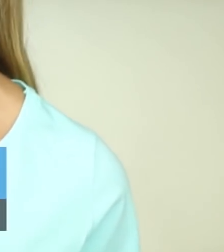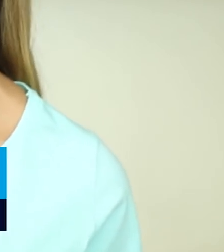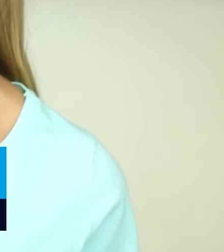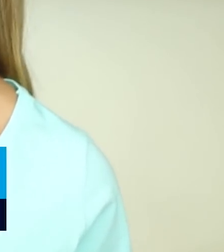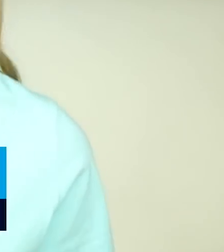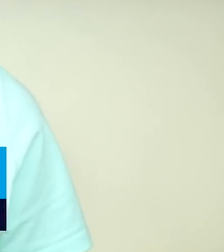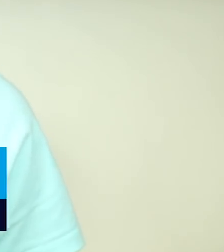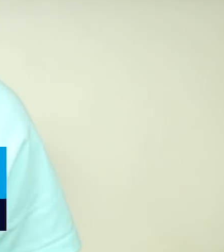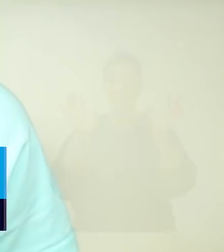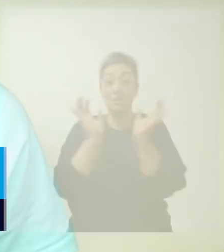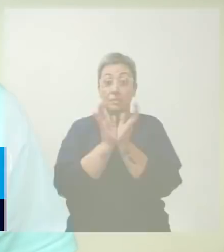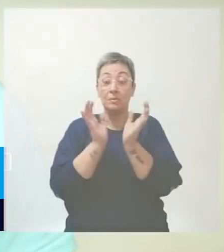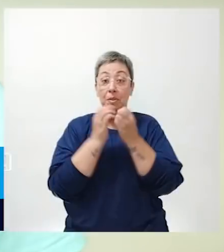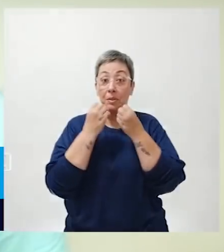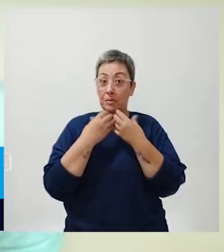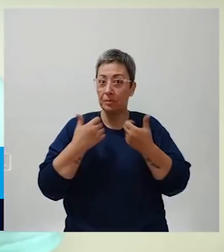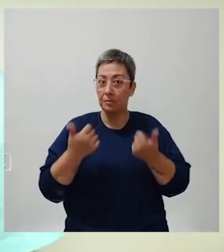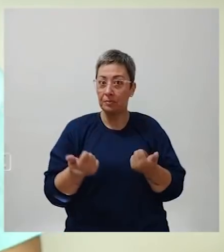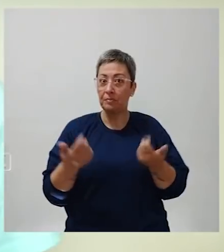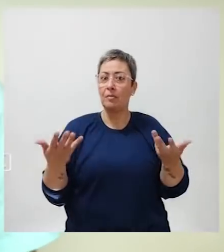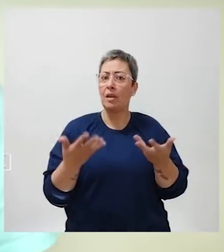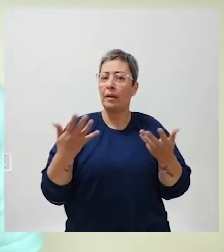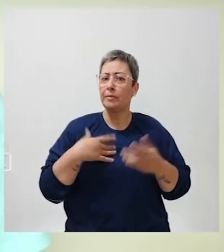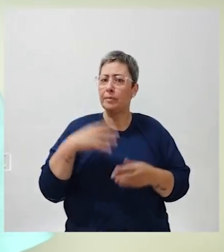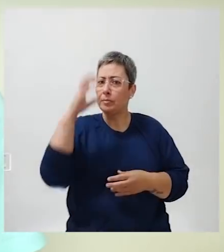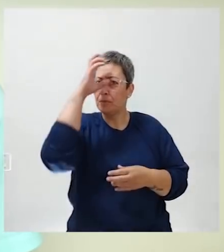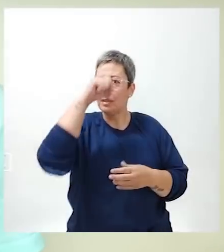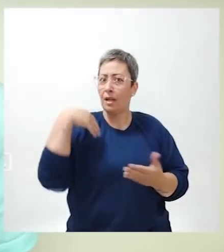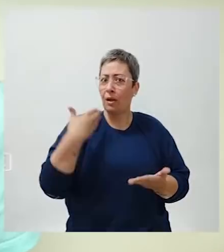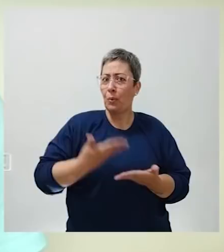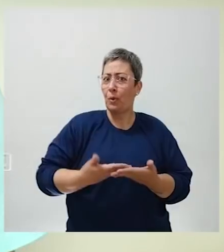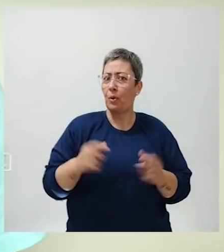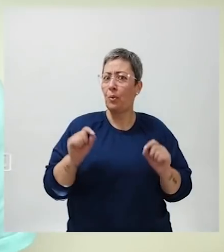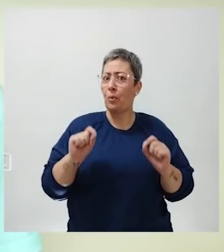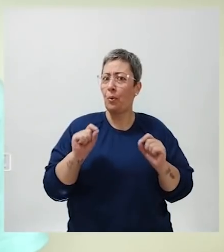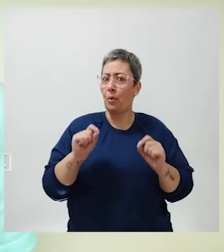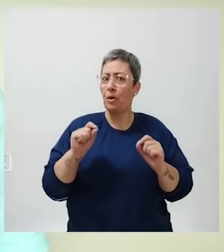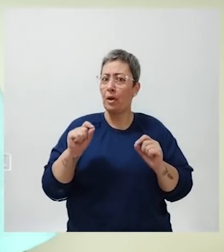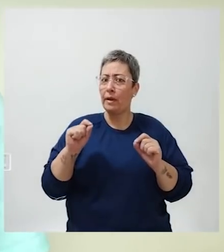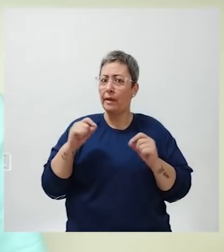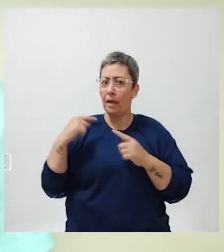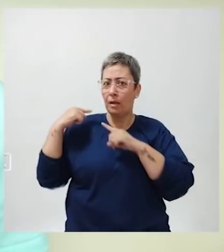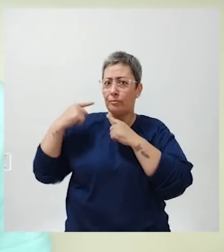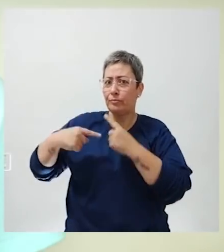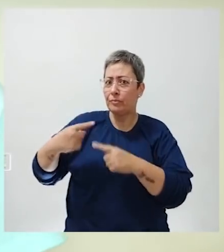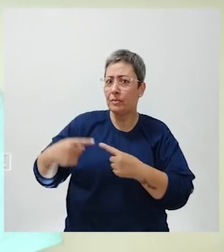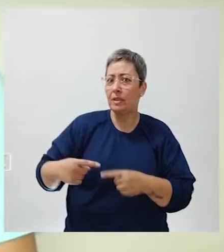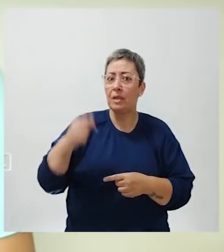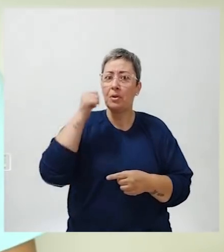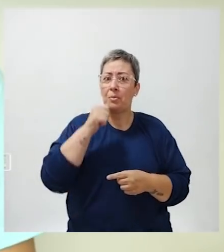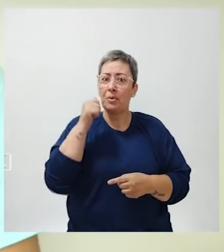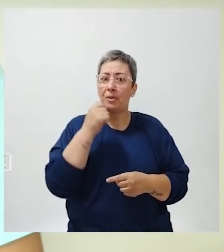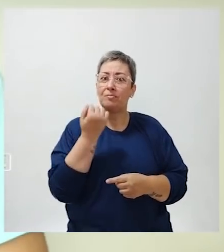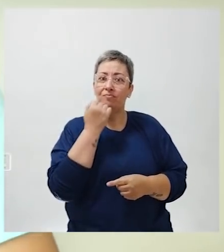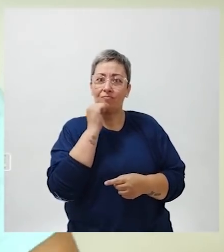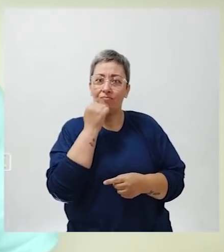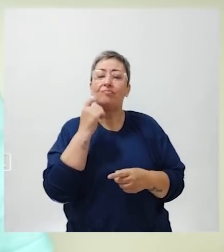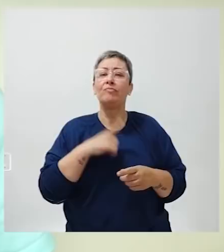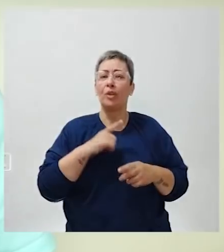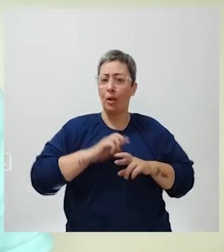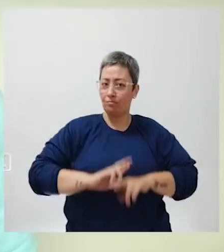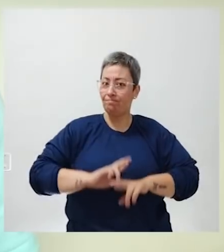Oi, turminha! Como vocês estão? Temos aprendido até aqui que o legado deixado por mulheres na ciência